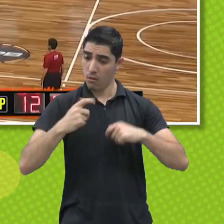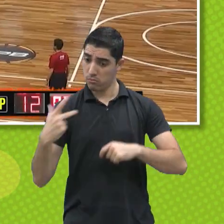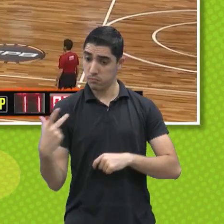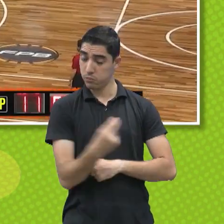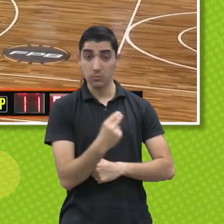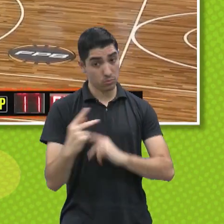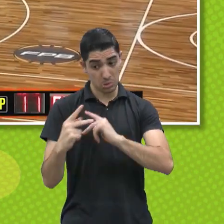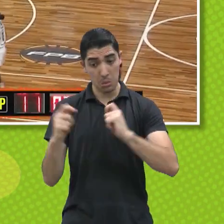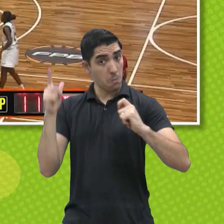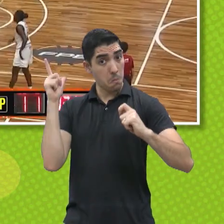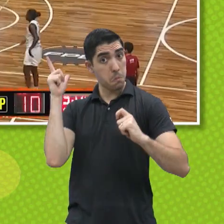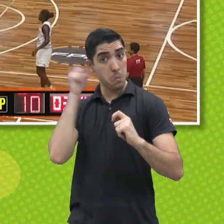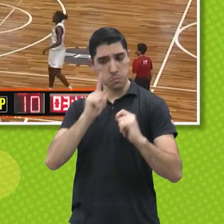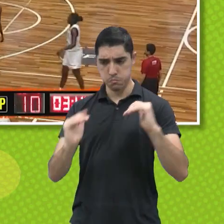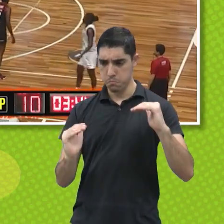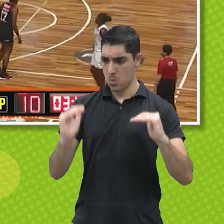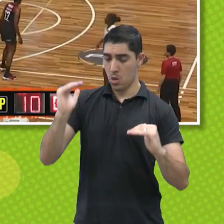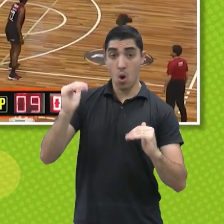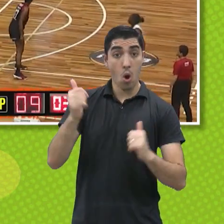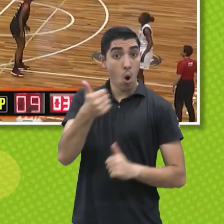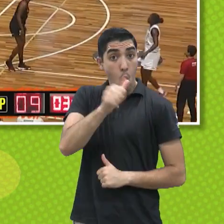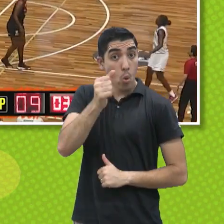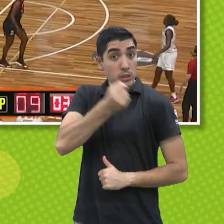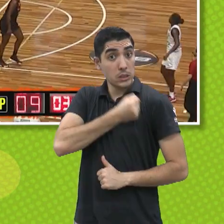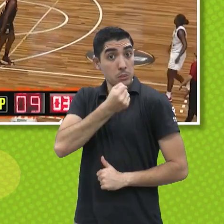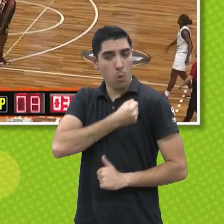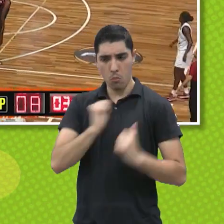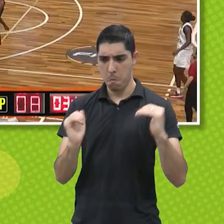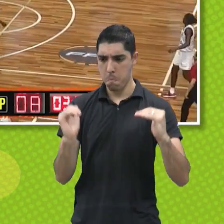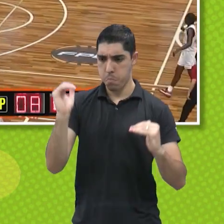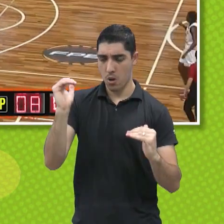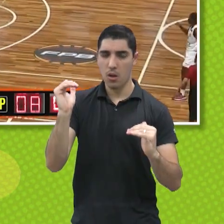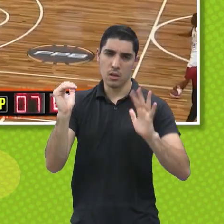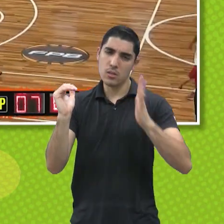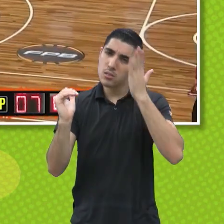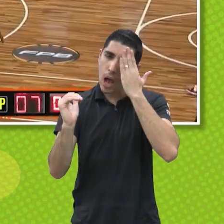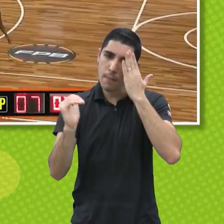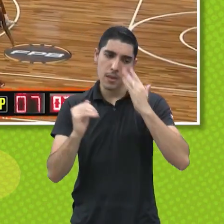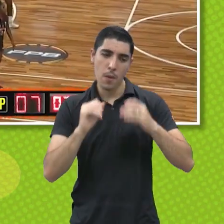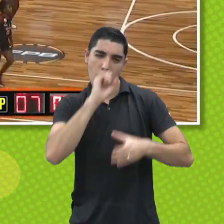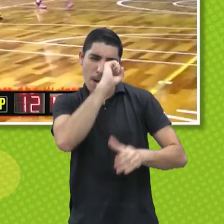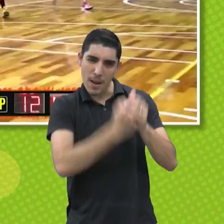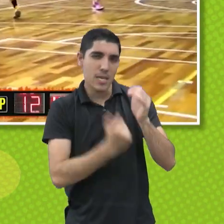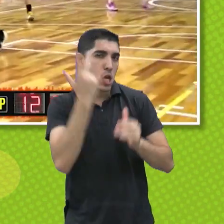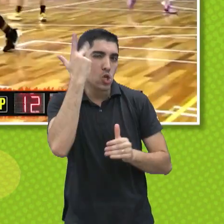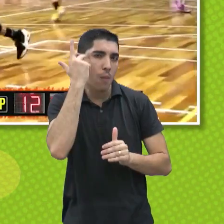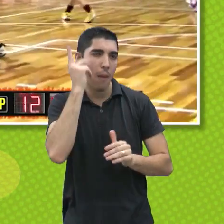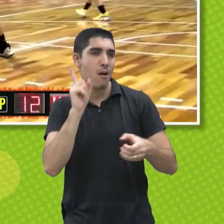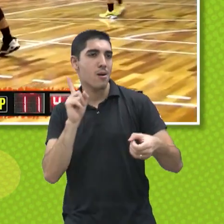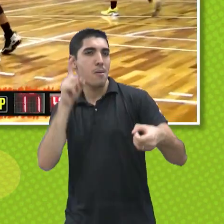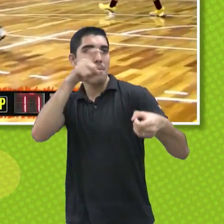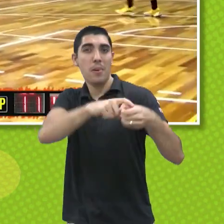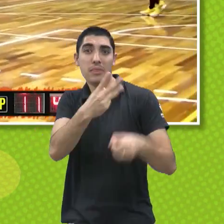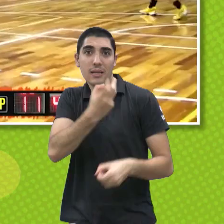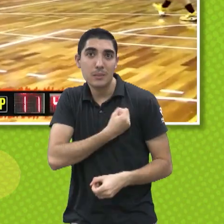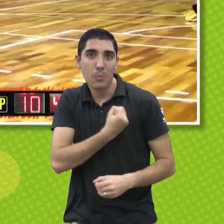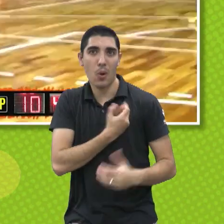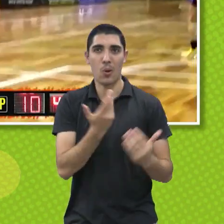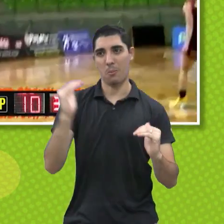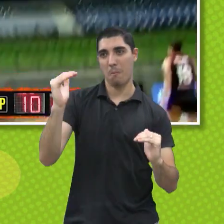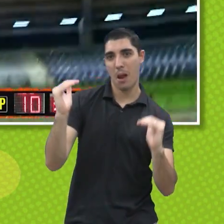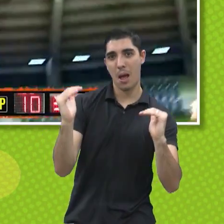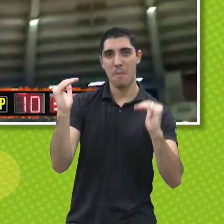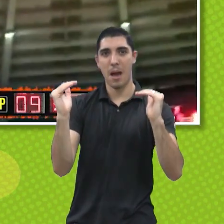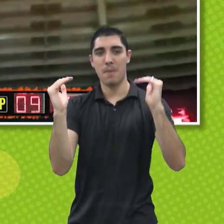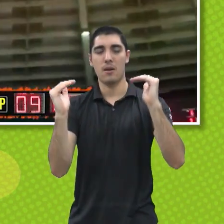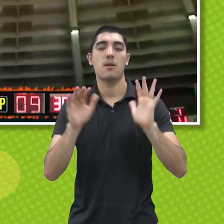uma vantagem de 11 pontos, ela é considerável. Embora o basquete tem várias nuances na partida, aquela coisa que a gente já sabe também, mas